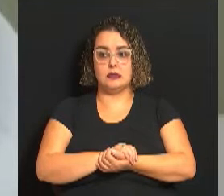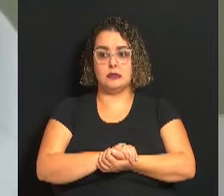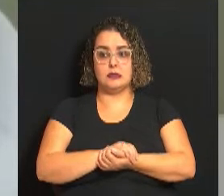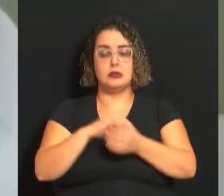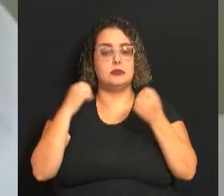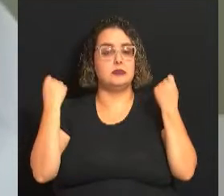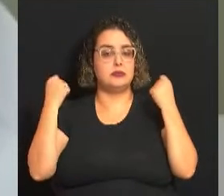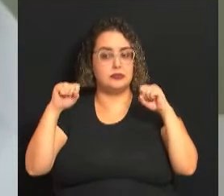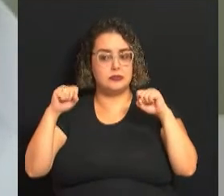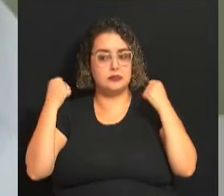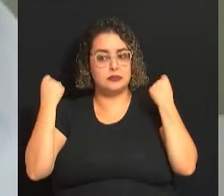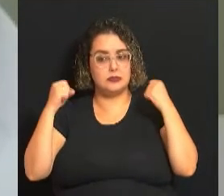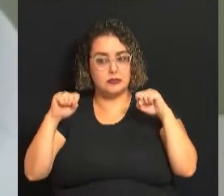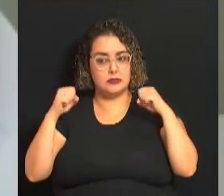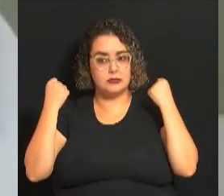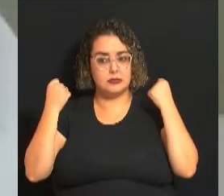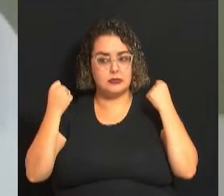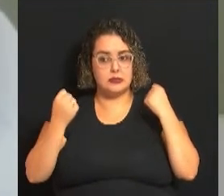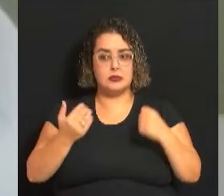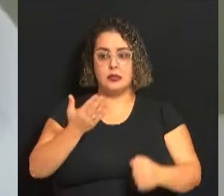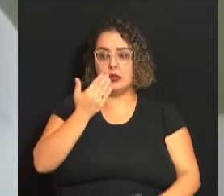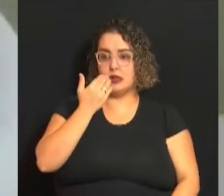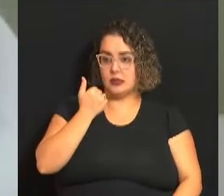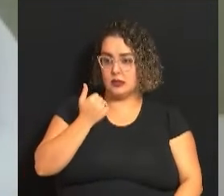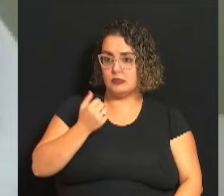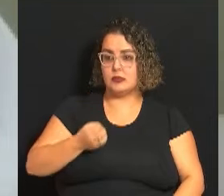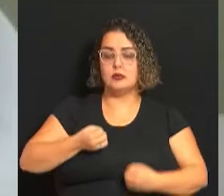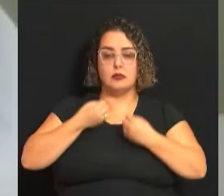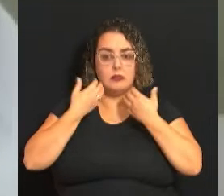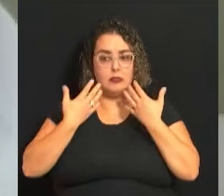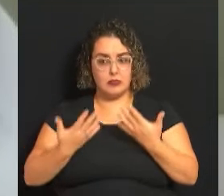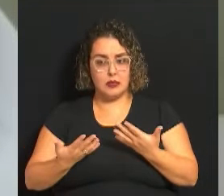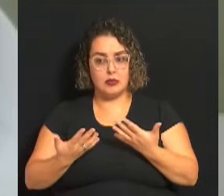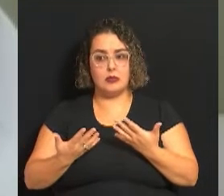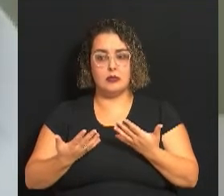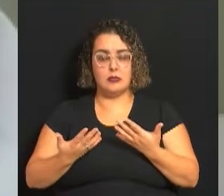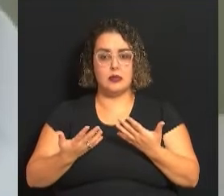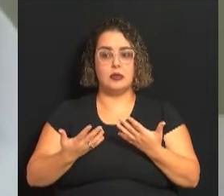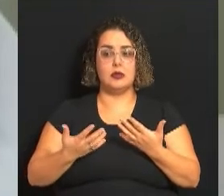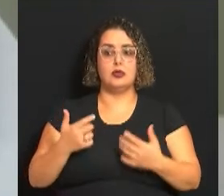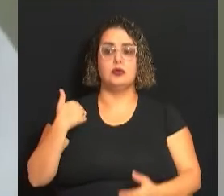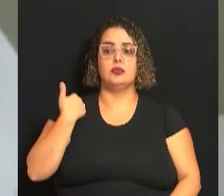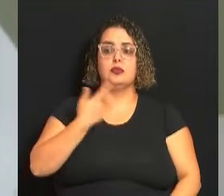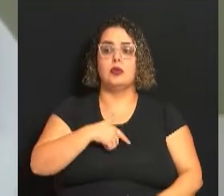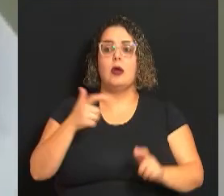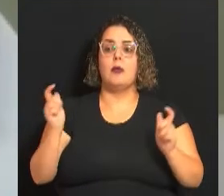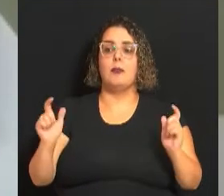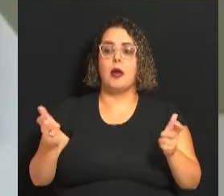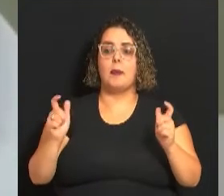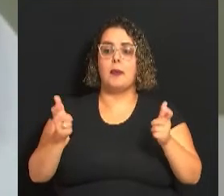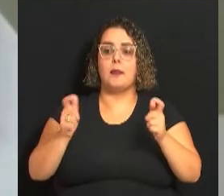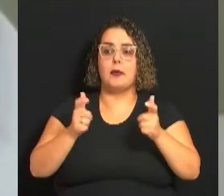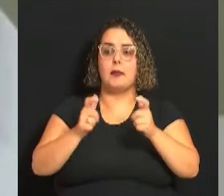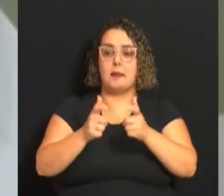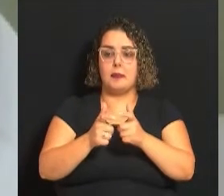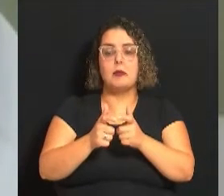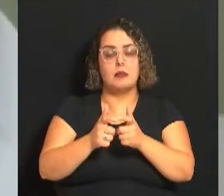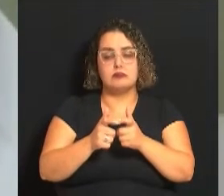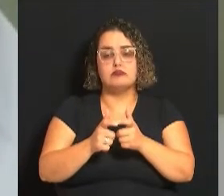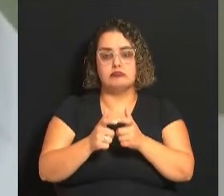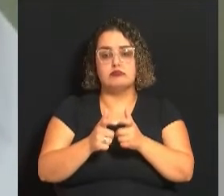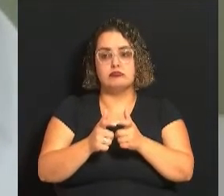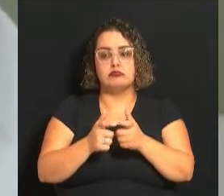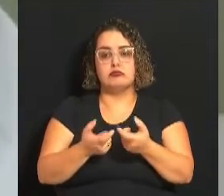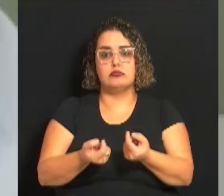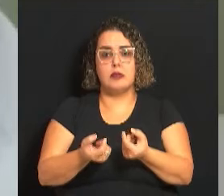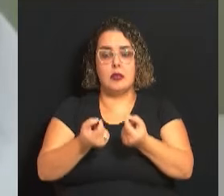física e a alimentação saudável, nós vamos reduzir, então, uma grande quantidade de